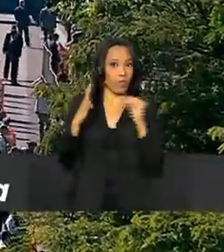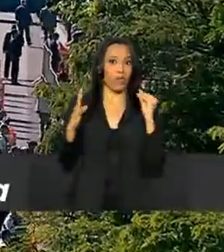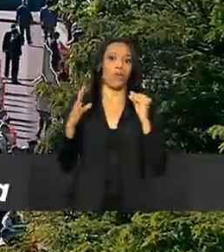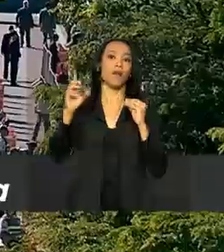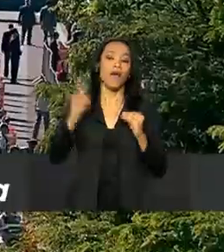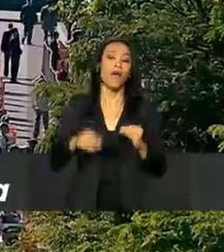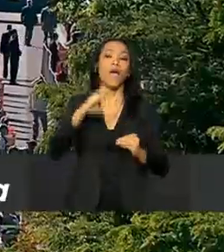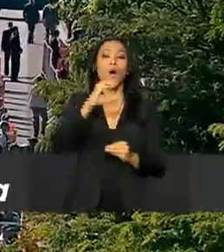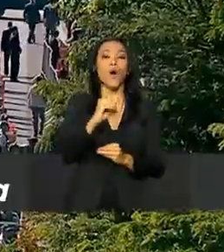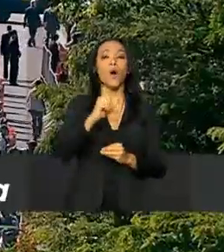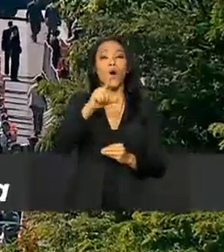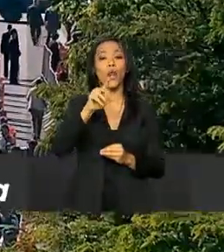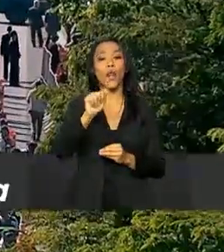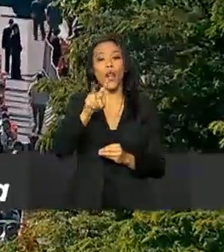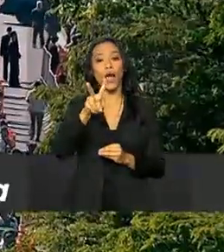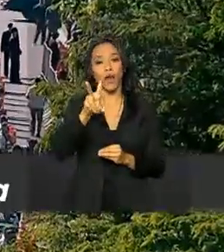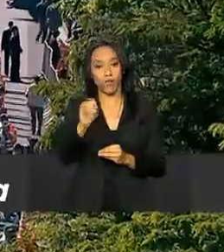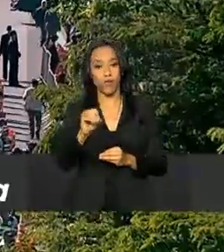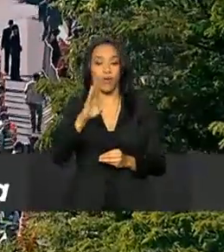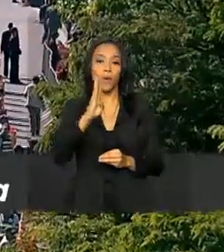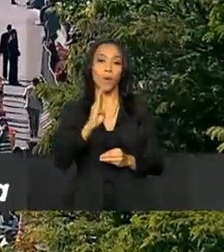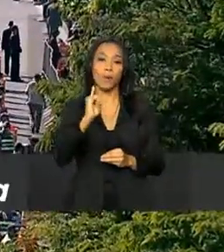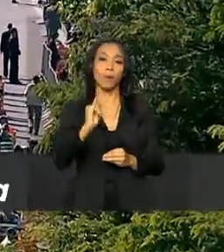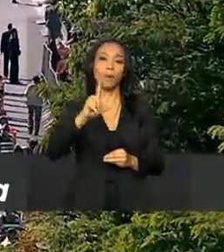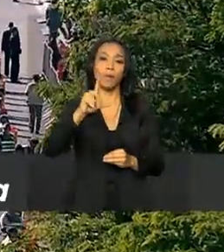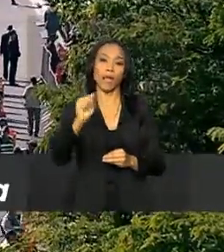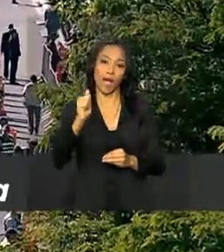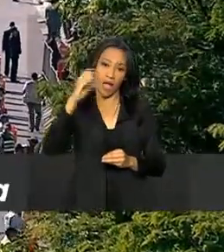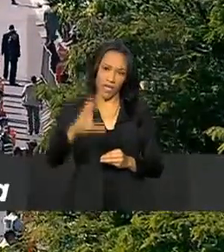Olavo Bilac, né, no início lá de